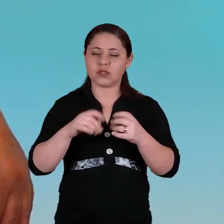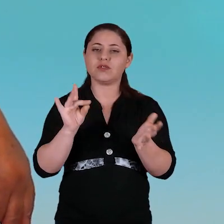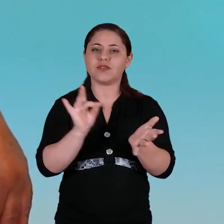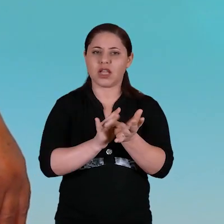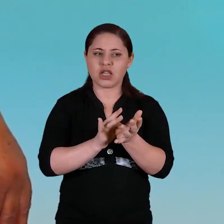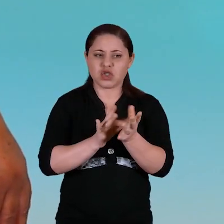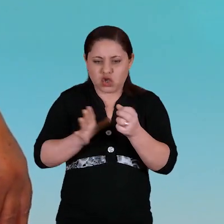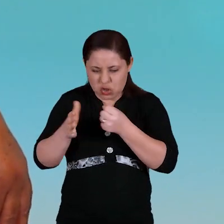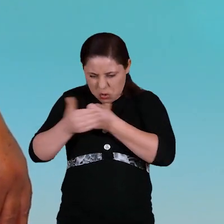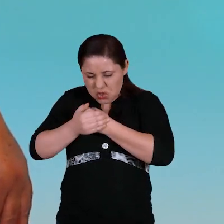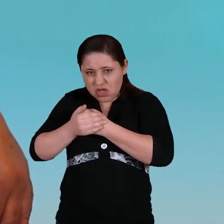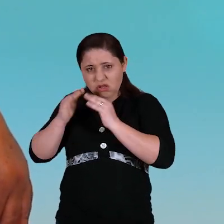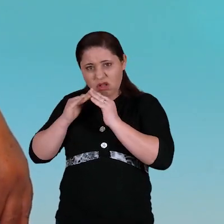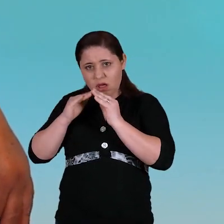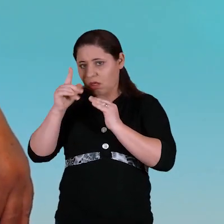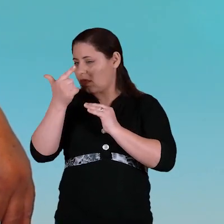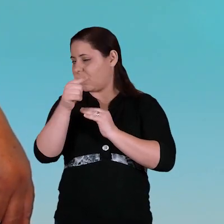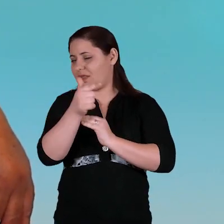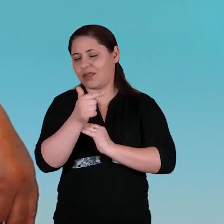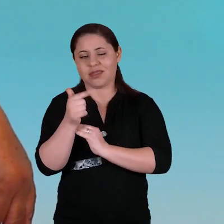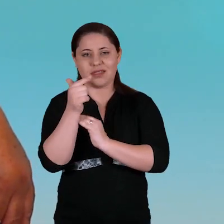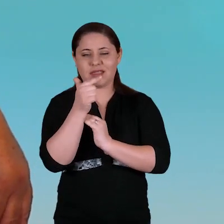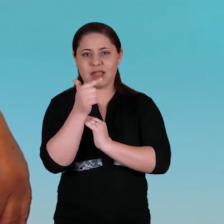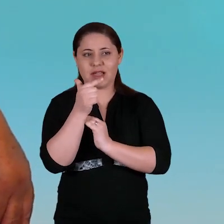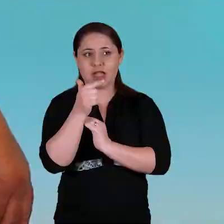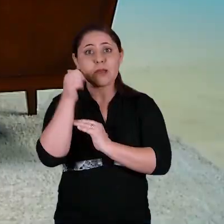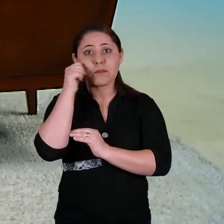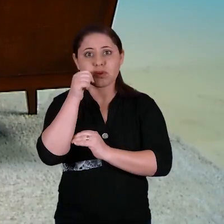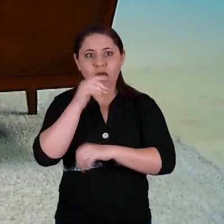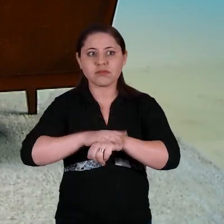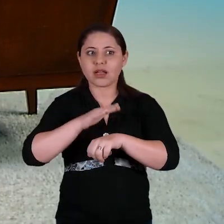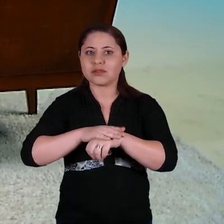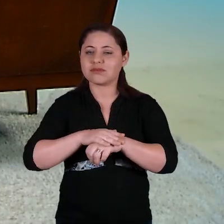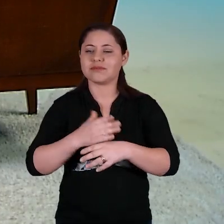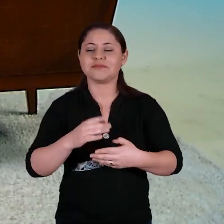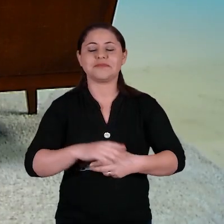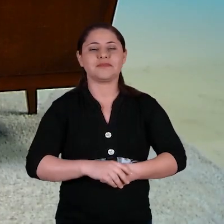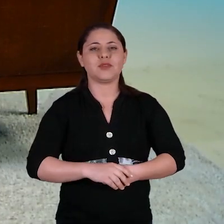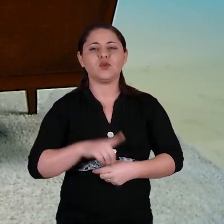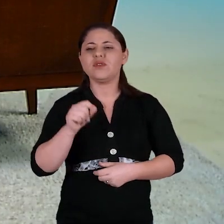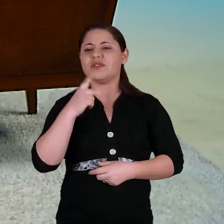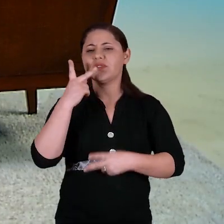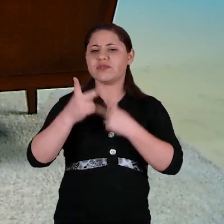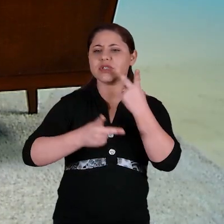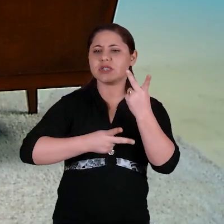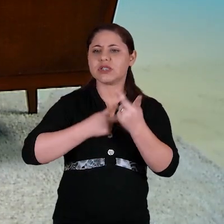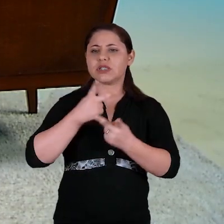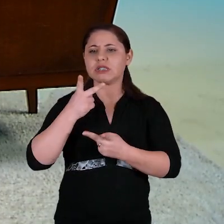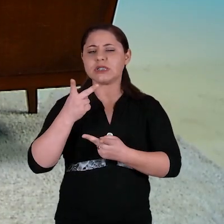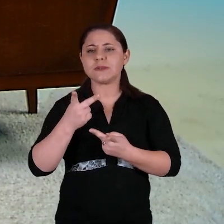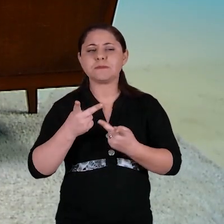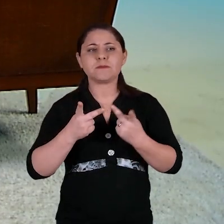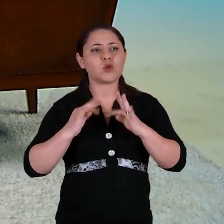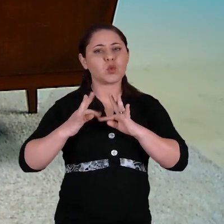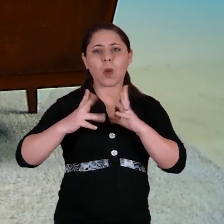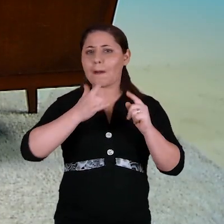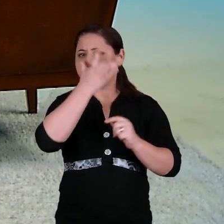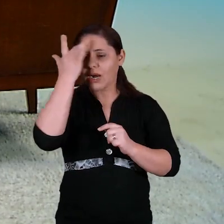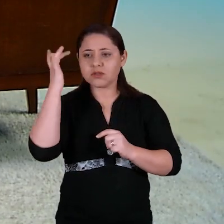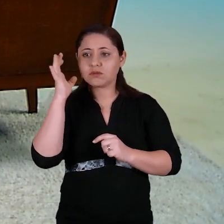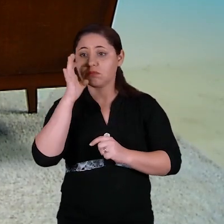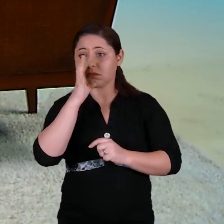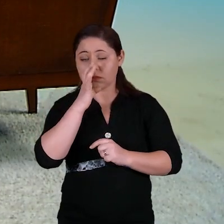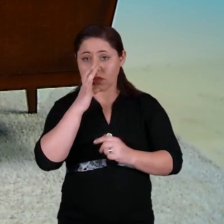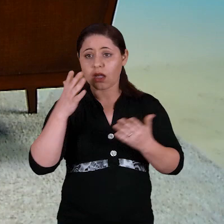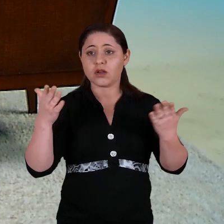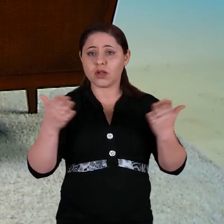querem ficar escondidos, sabe? Principalmente a mulher. E o que você diria, por exemplo, para todos os nossos